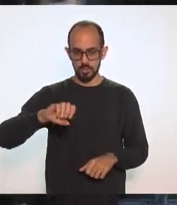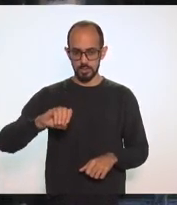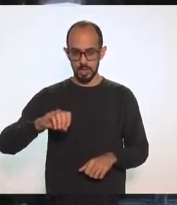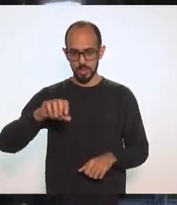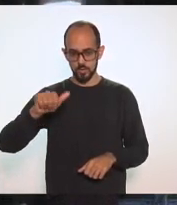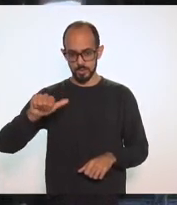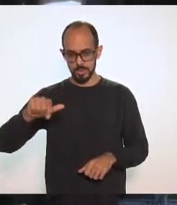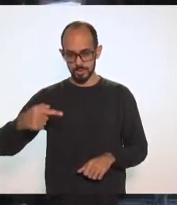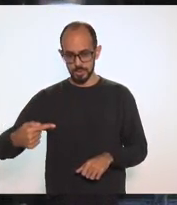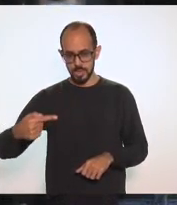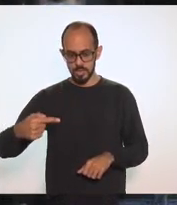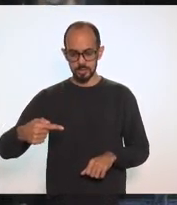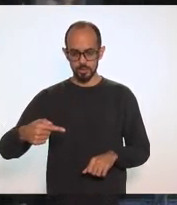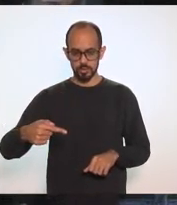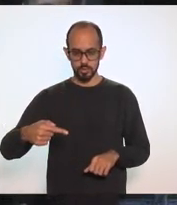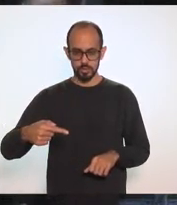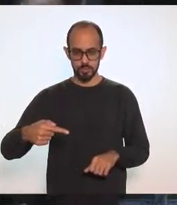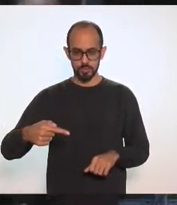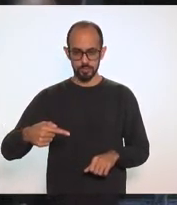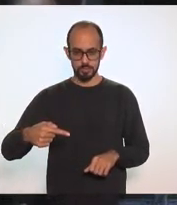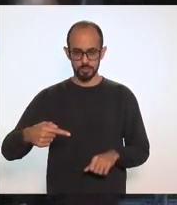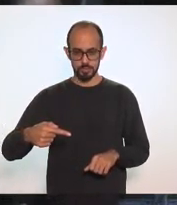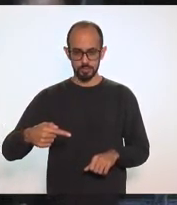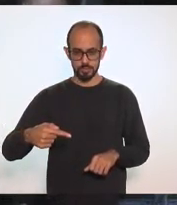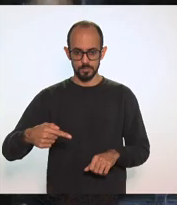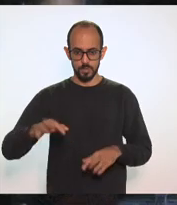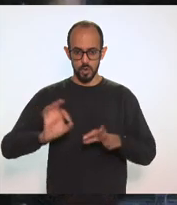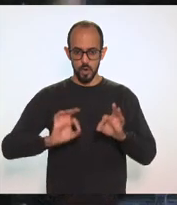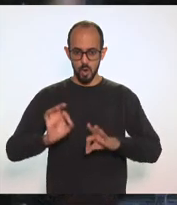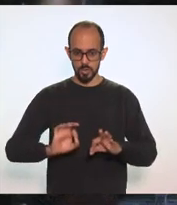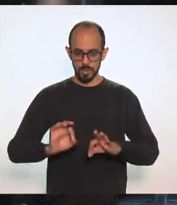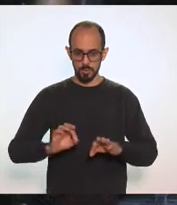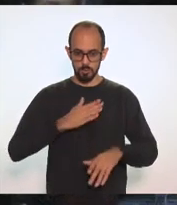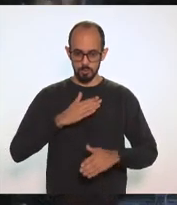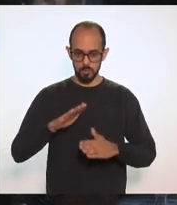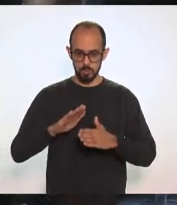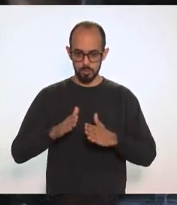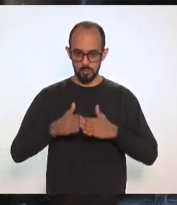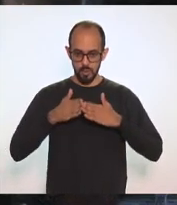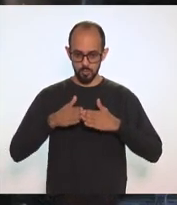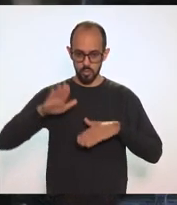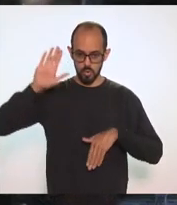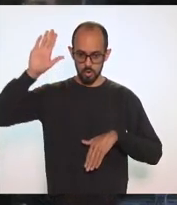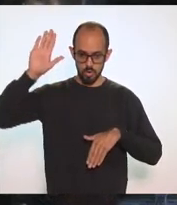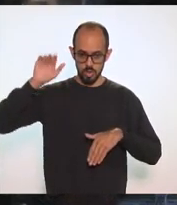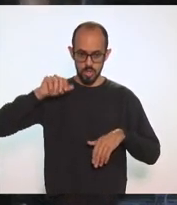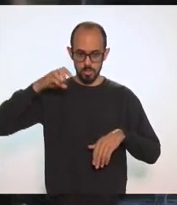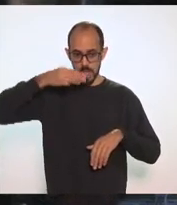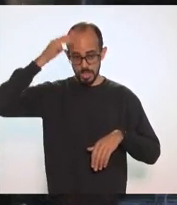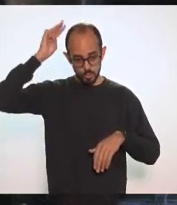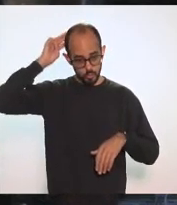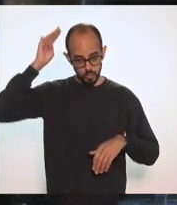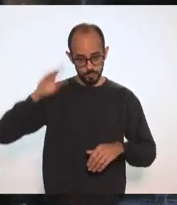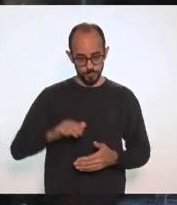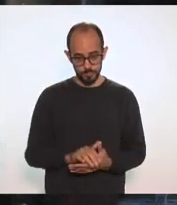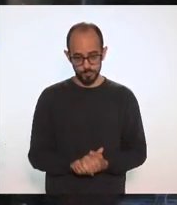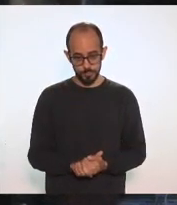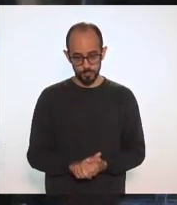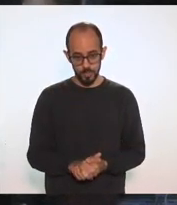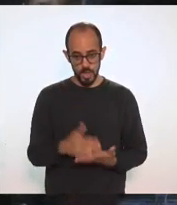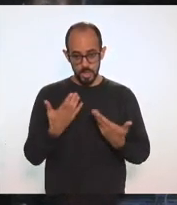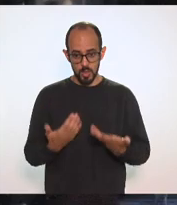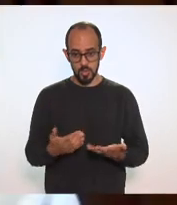que especifica. Questão de ordem, presidente. Questão de ordem do deputado Márcio Pacheco. Senhor presidente, primeiro